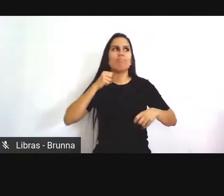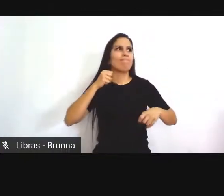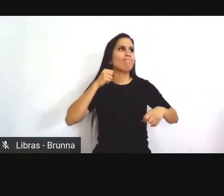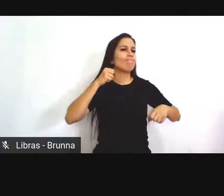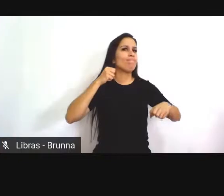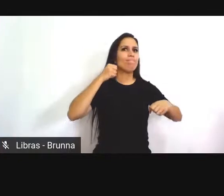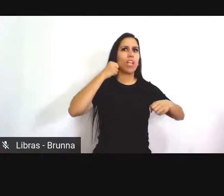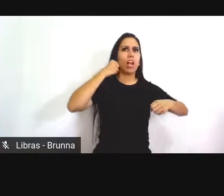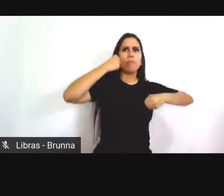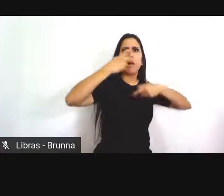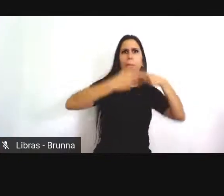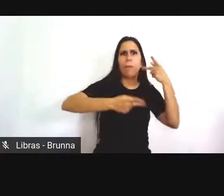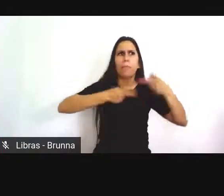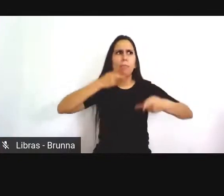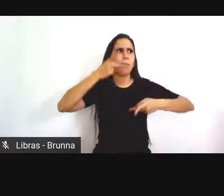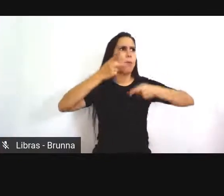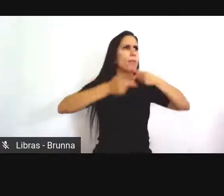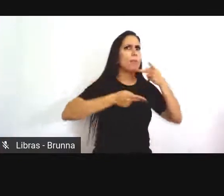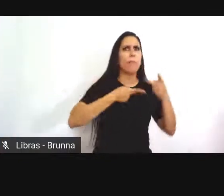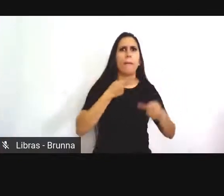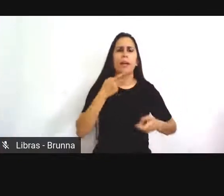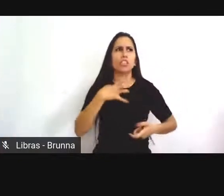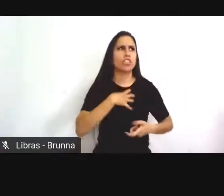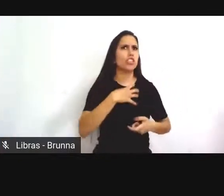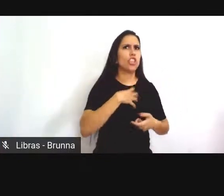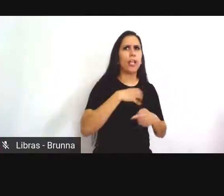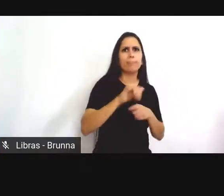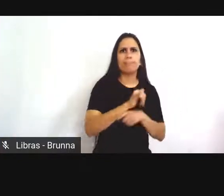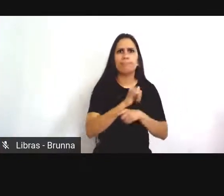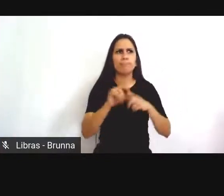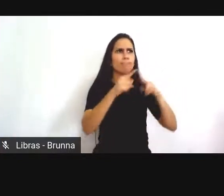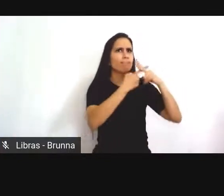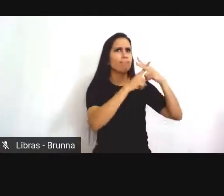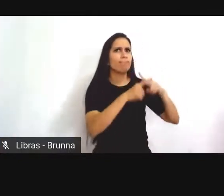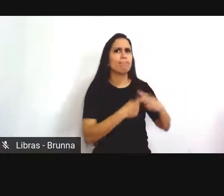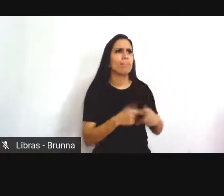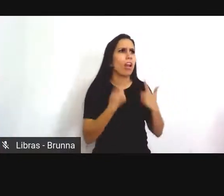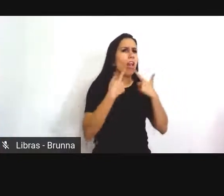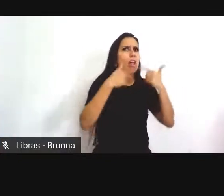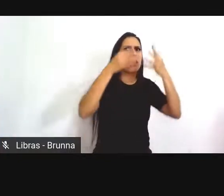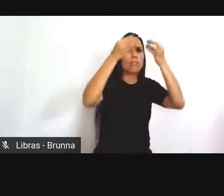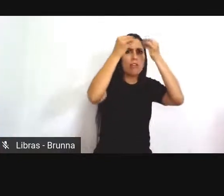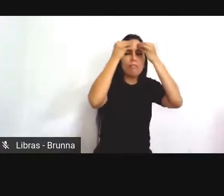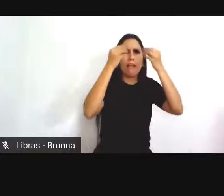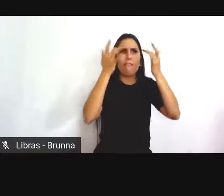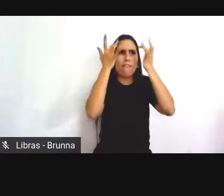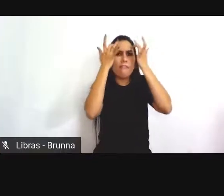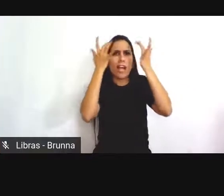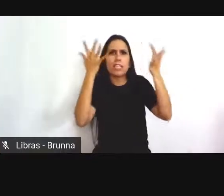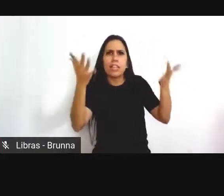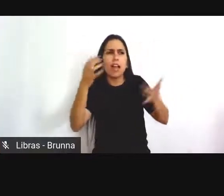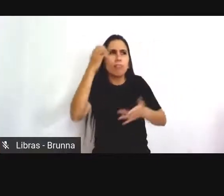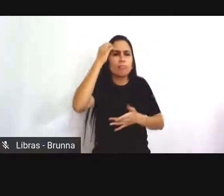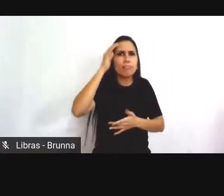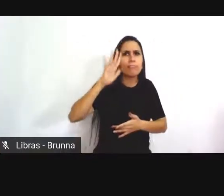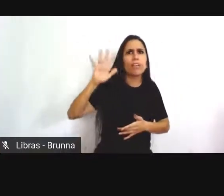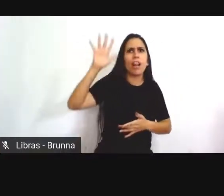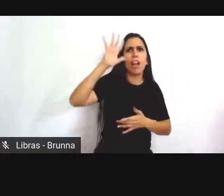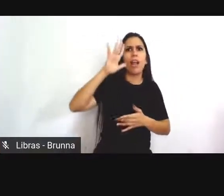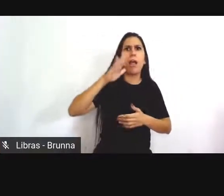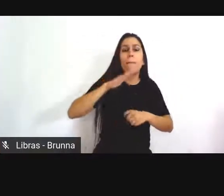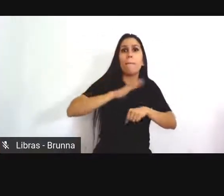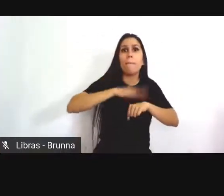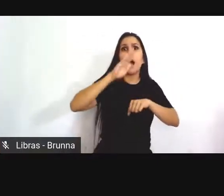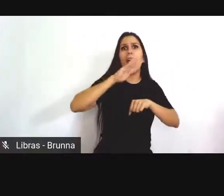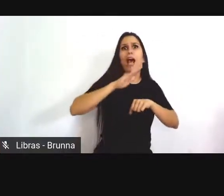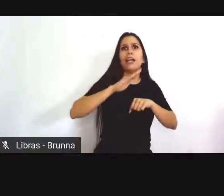várias frentes de atuação, encarar novas disciplinas, te dá facilidades não, muito mais recursos, por exemplo, para